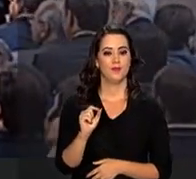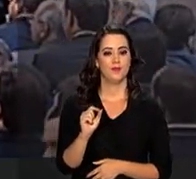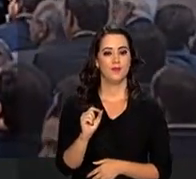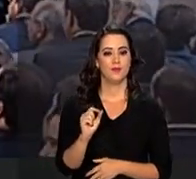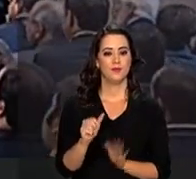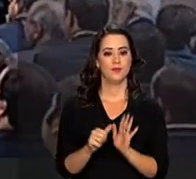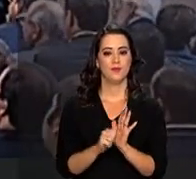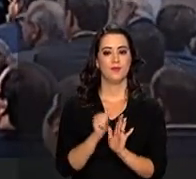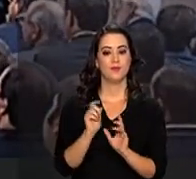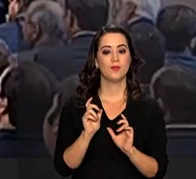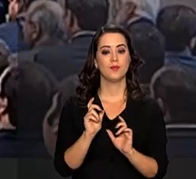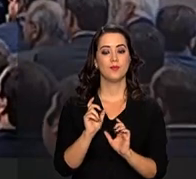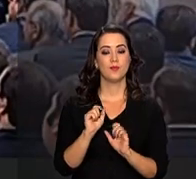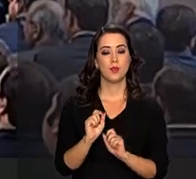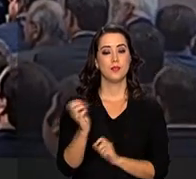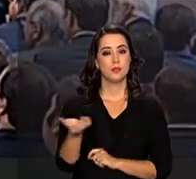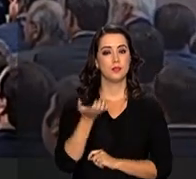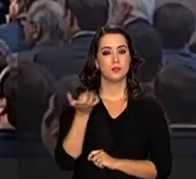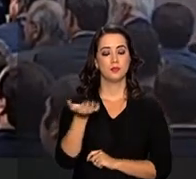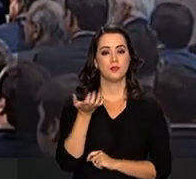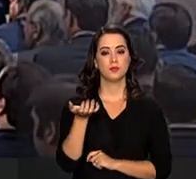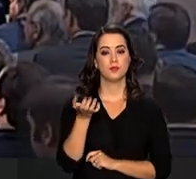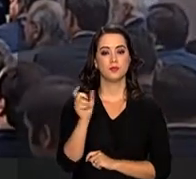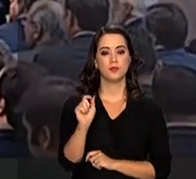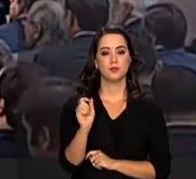em primeiro lugar, eu quero